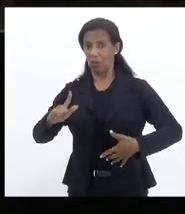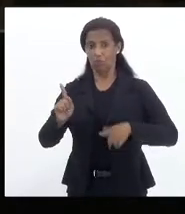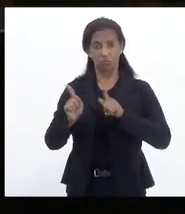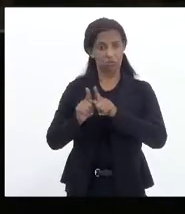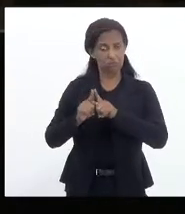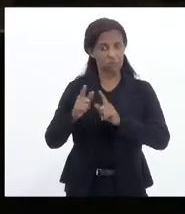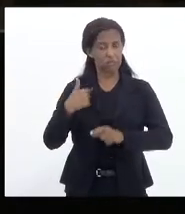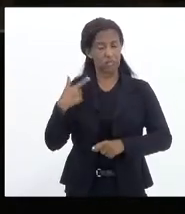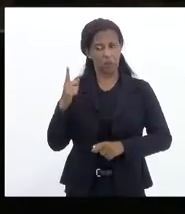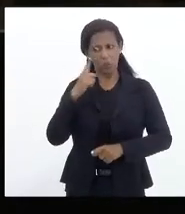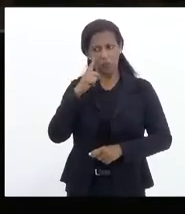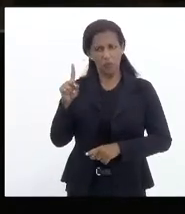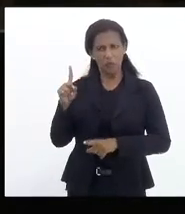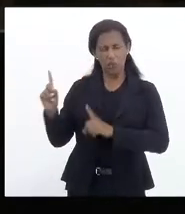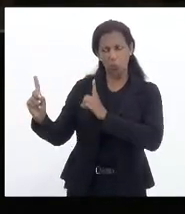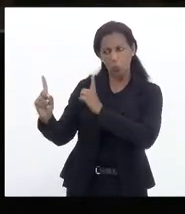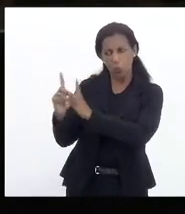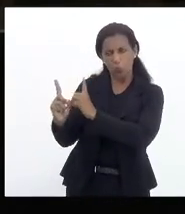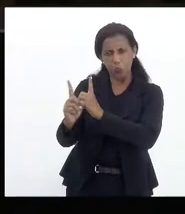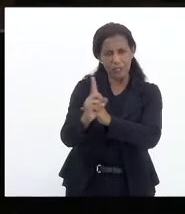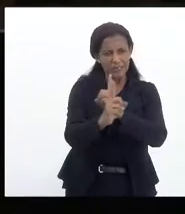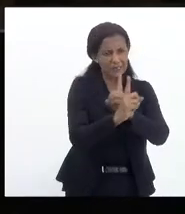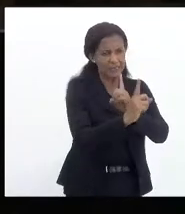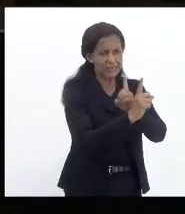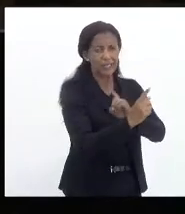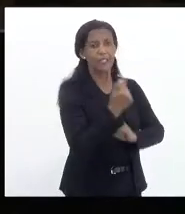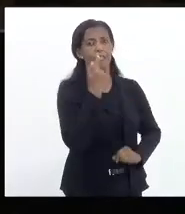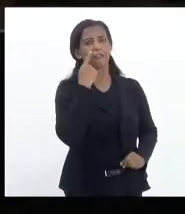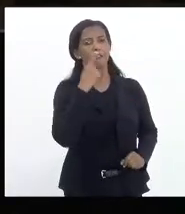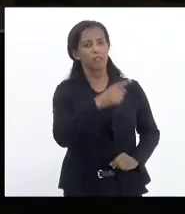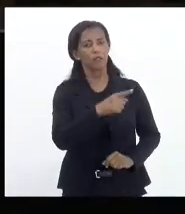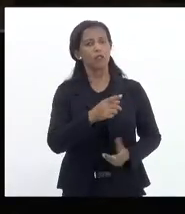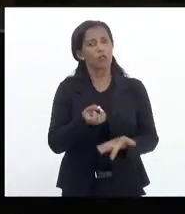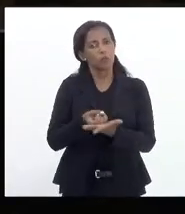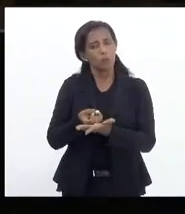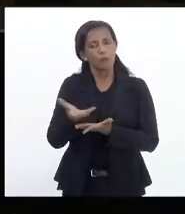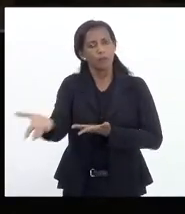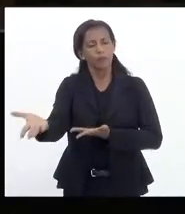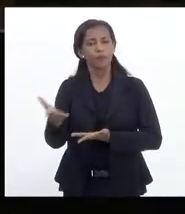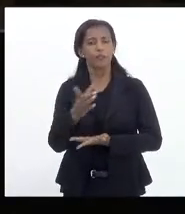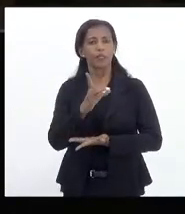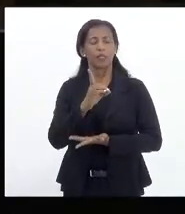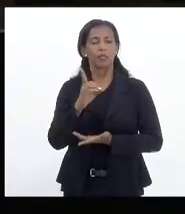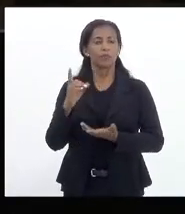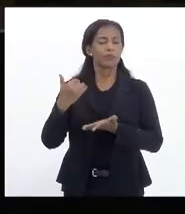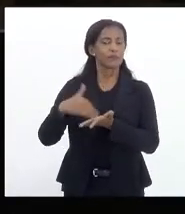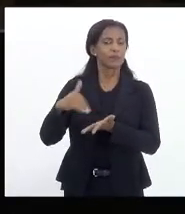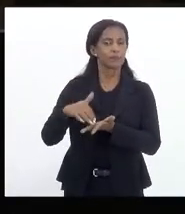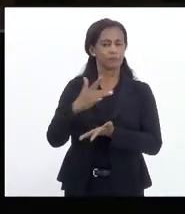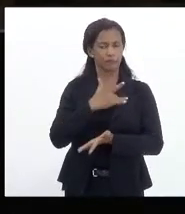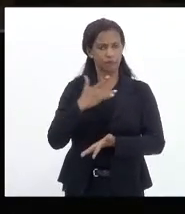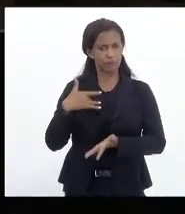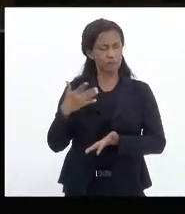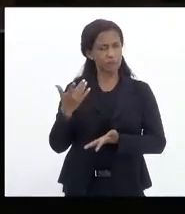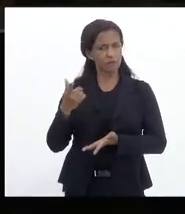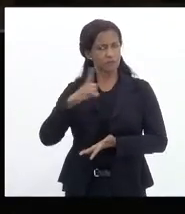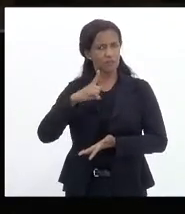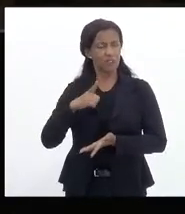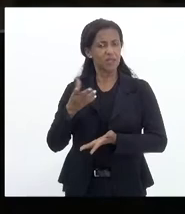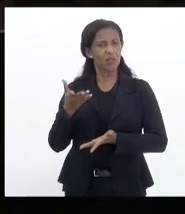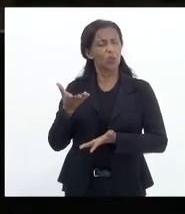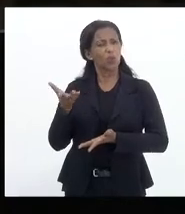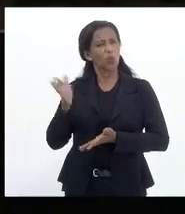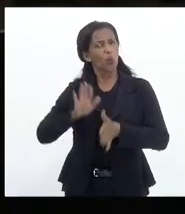acompanhado de perto inclusive encaminhamos secretário de saúde Daniel soranz que tomar sem precauções em relação